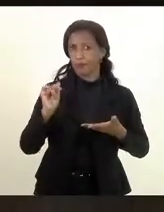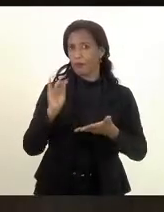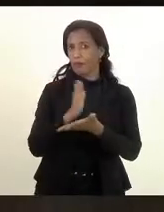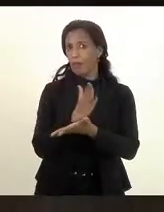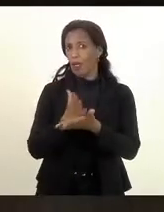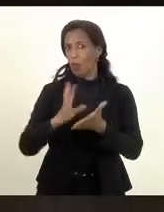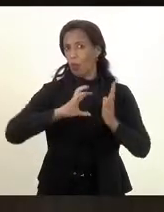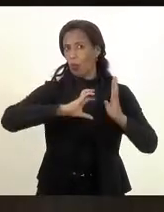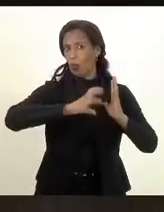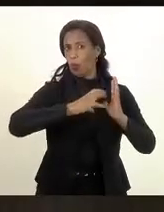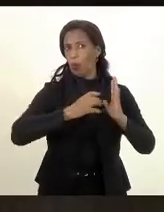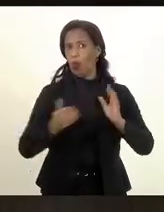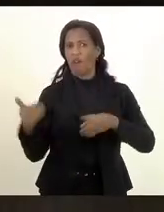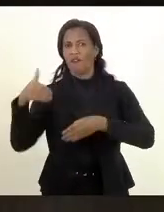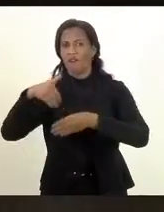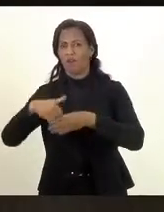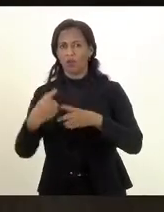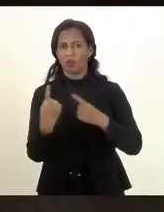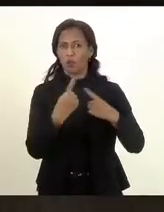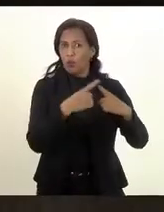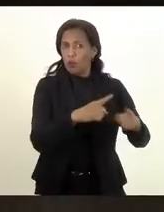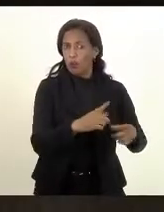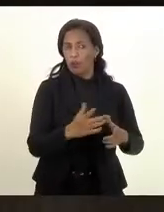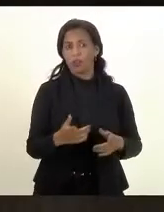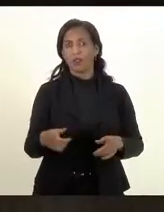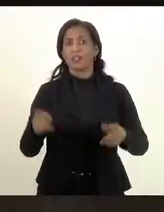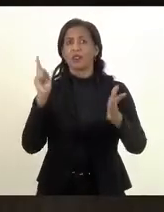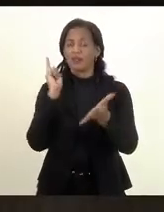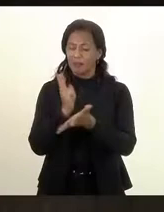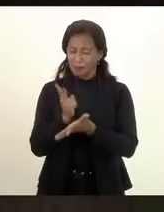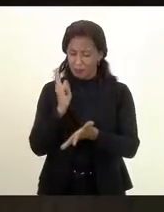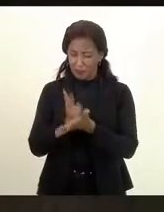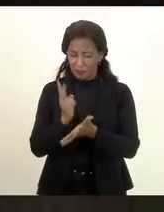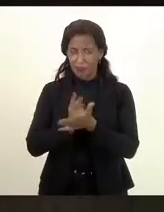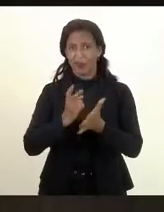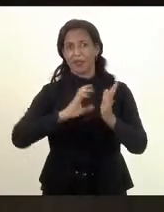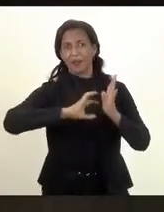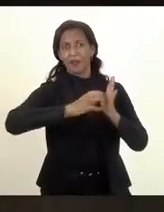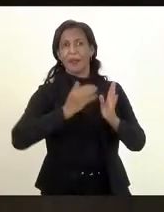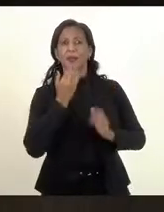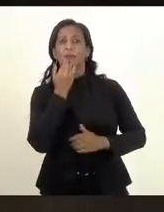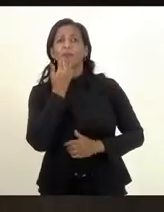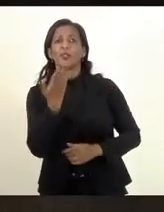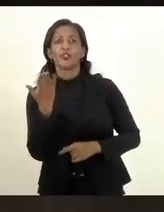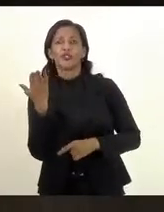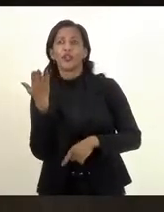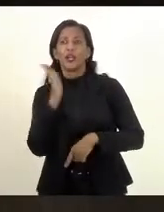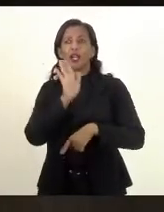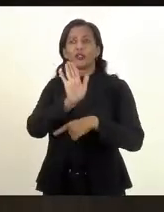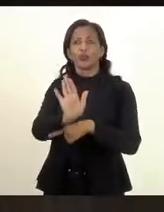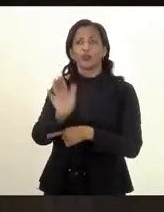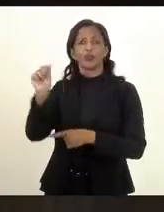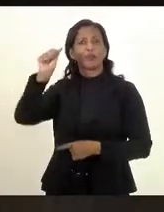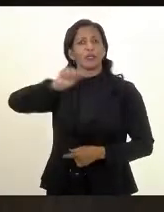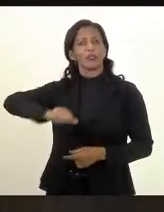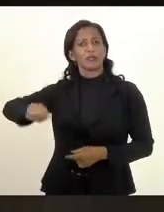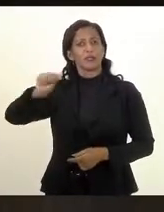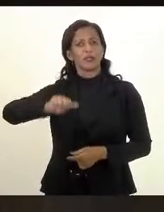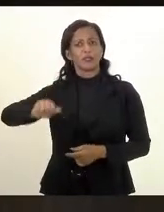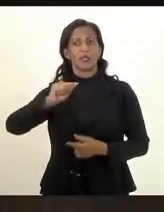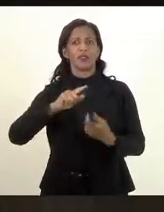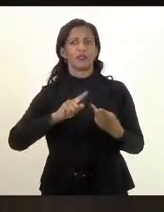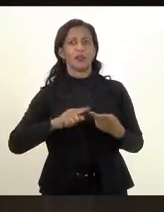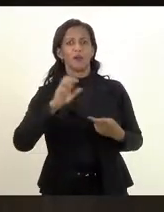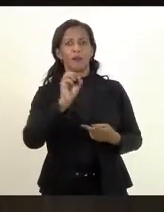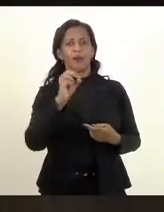partidos votem contra, até porque são mesmos partidos que vêm aqui pedir benefício para associações, para ONGs